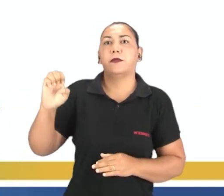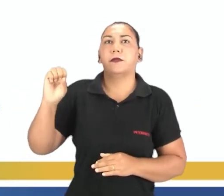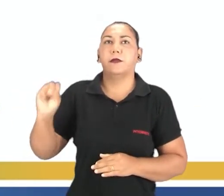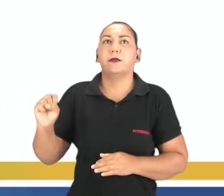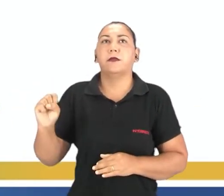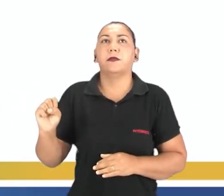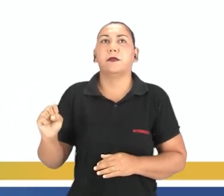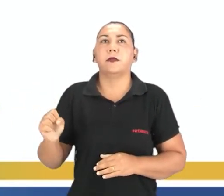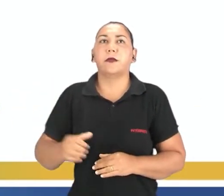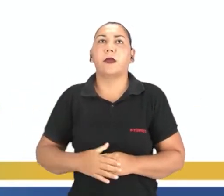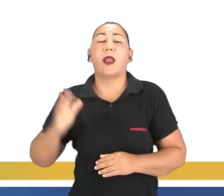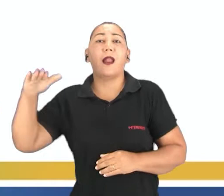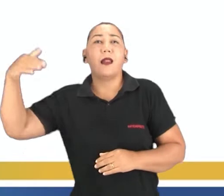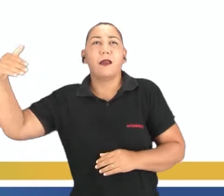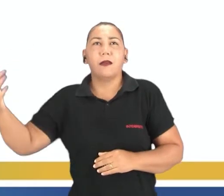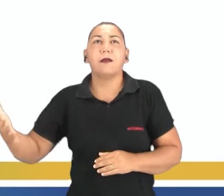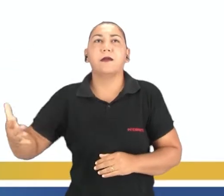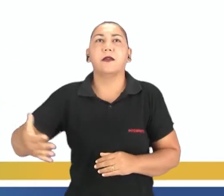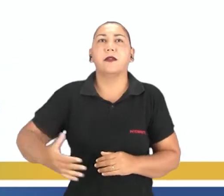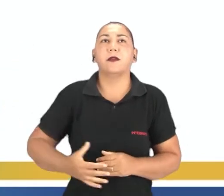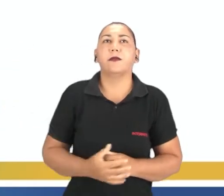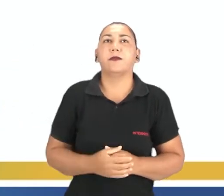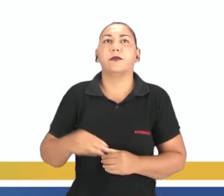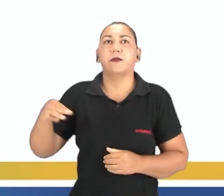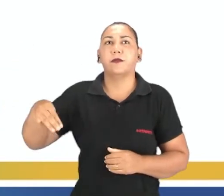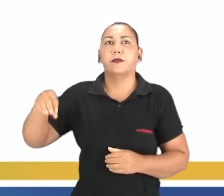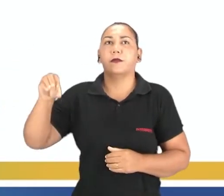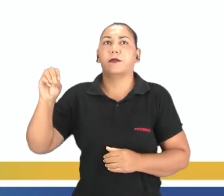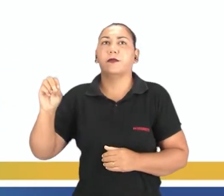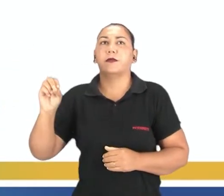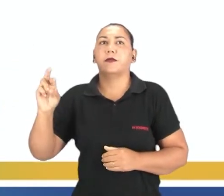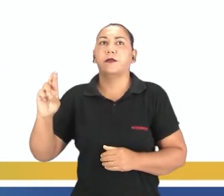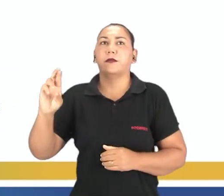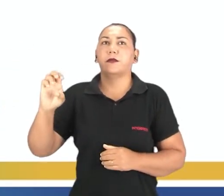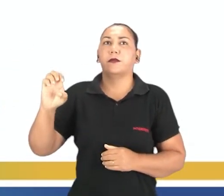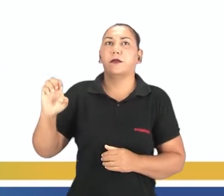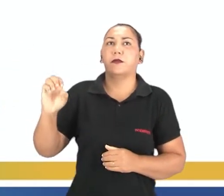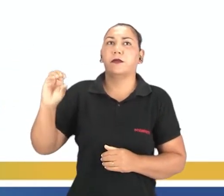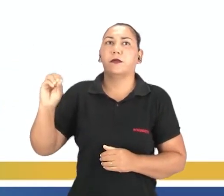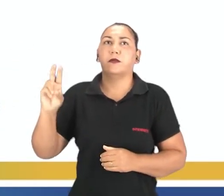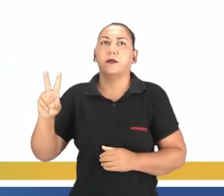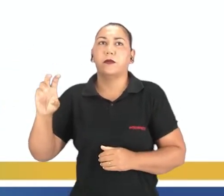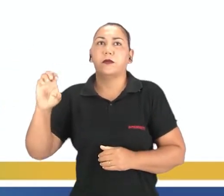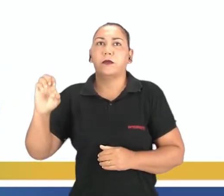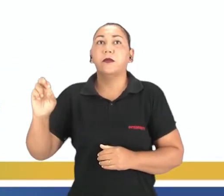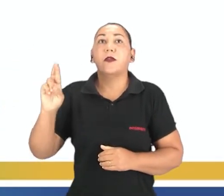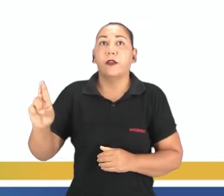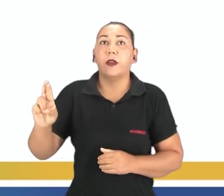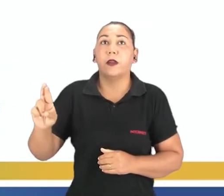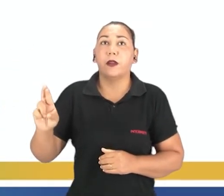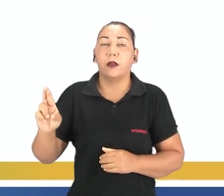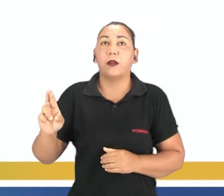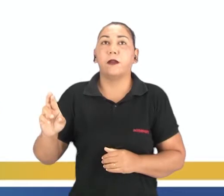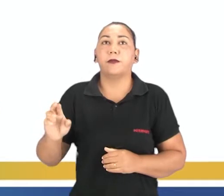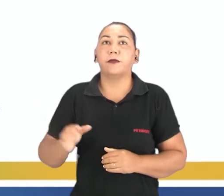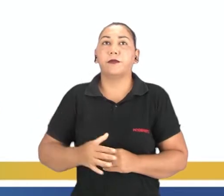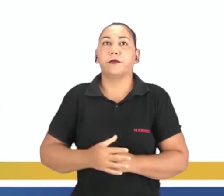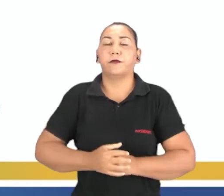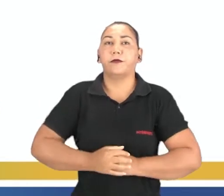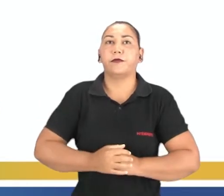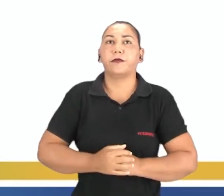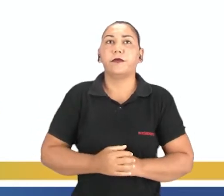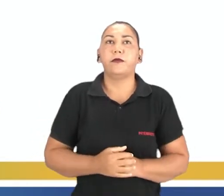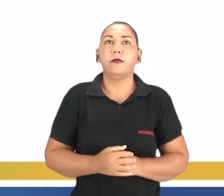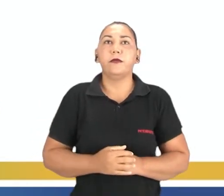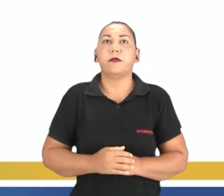do mais. Furthermore, além disso, ademais. Esses dois últimos, pessoal, e aí como diz a nota, o moreover